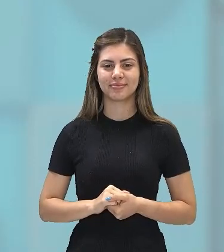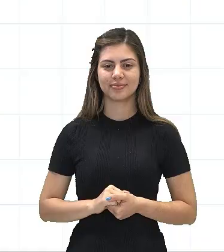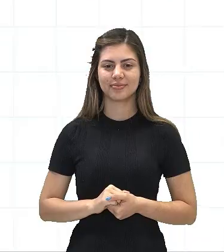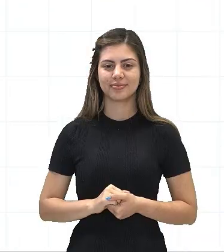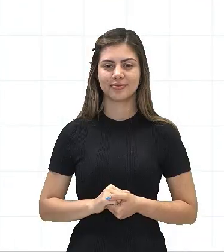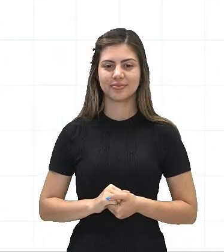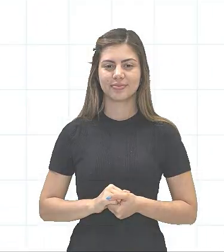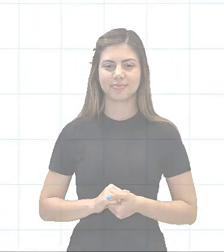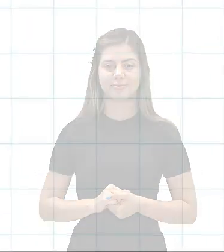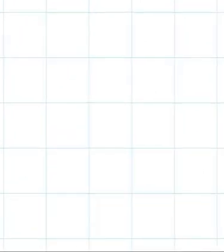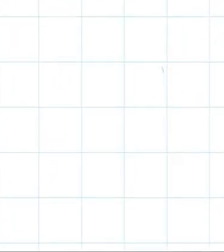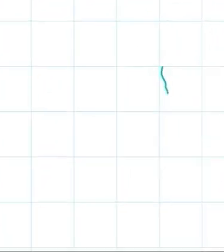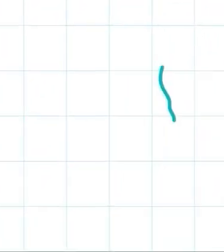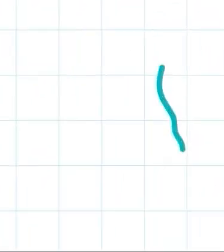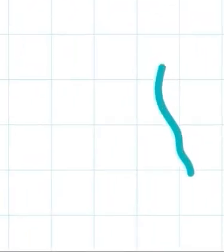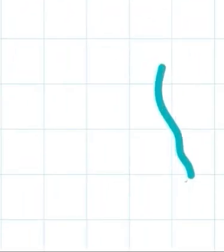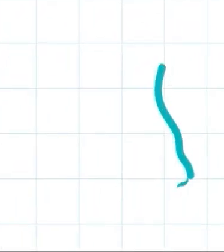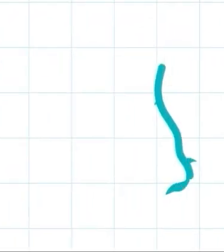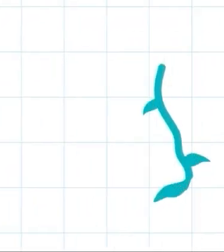aula.